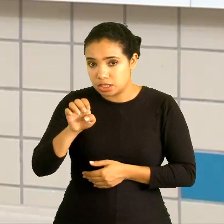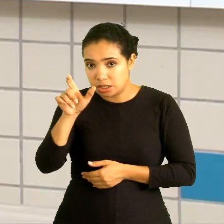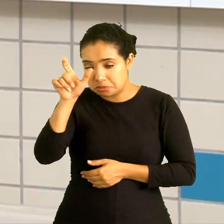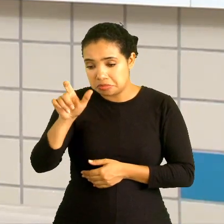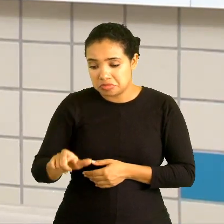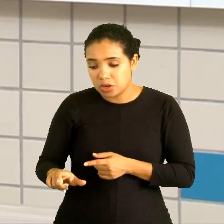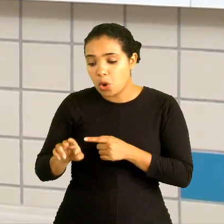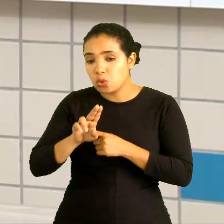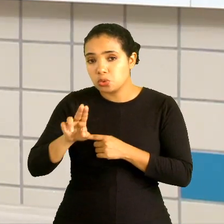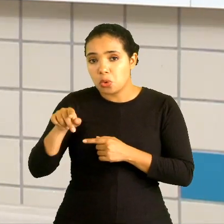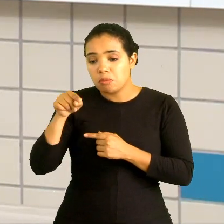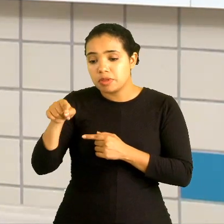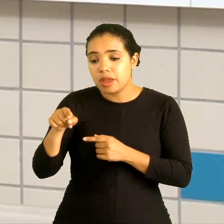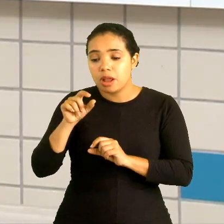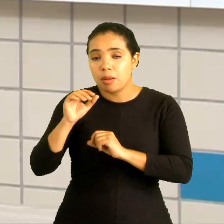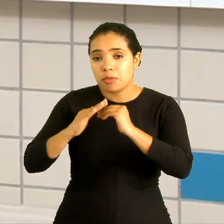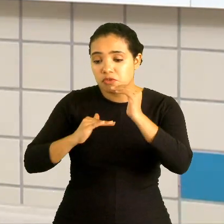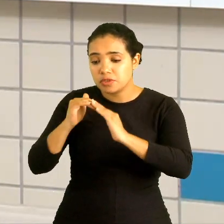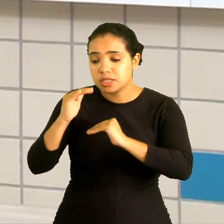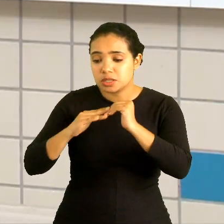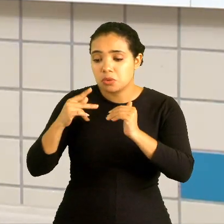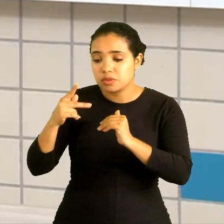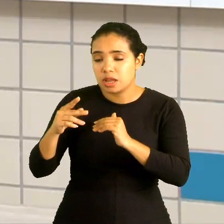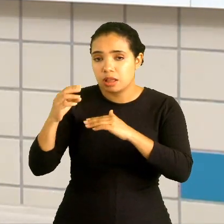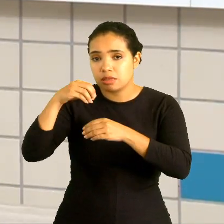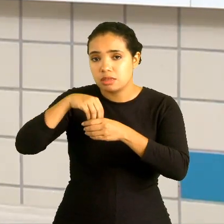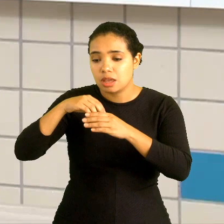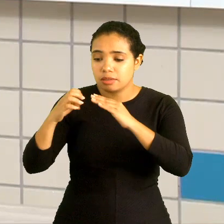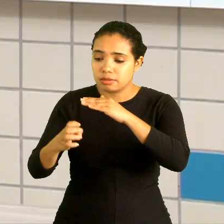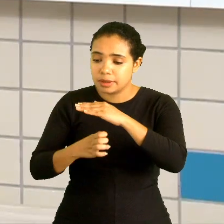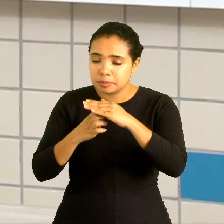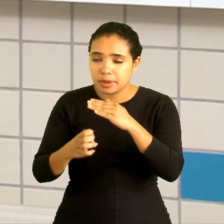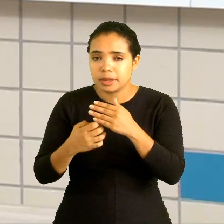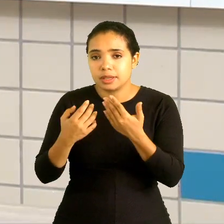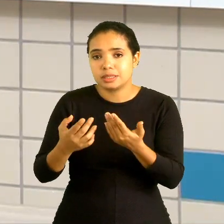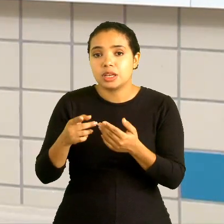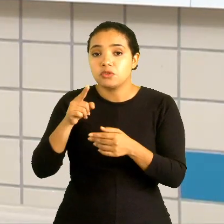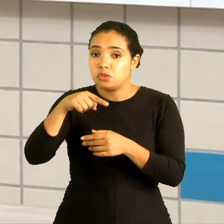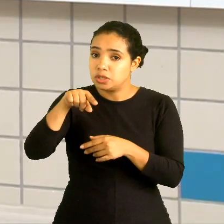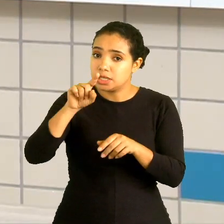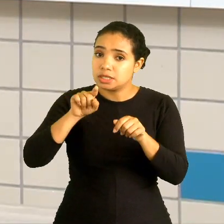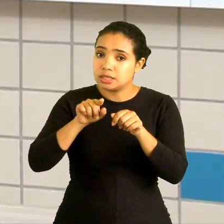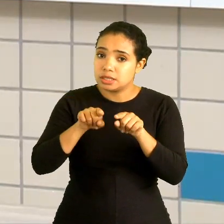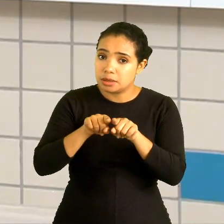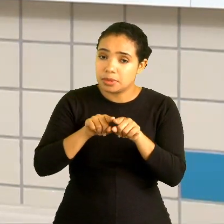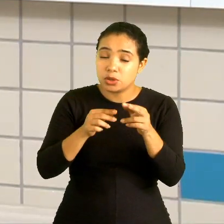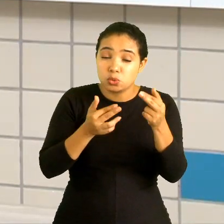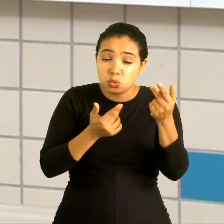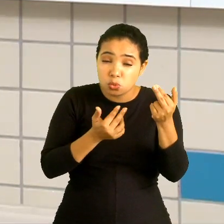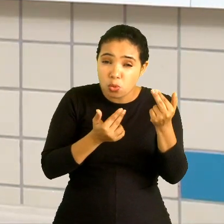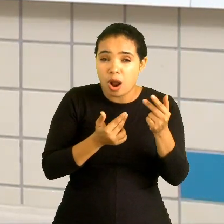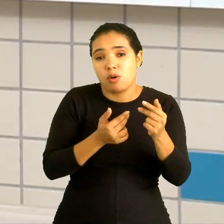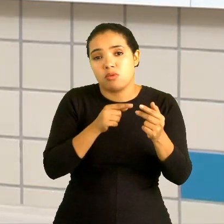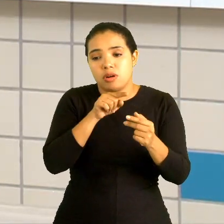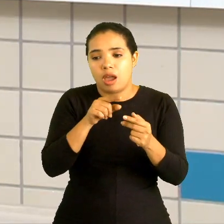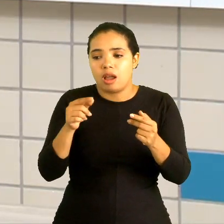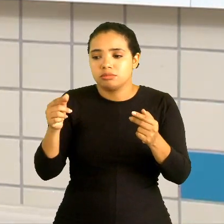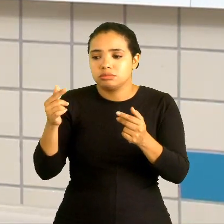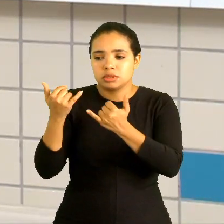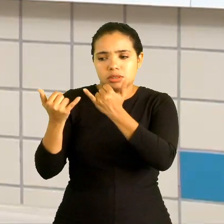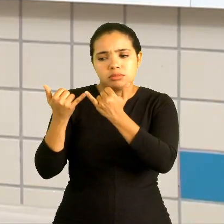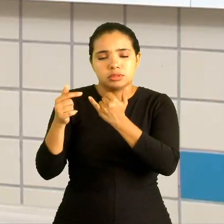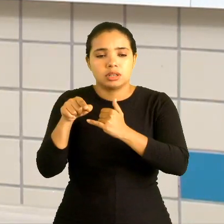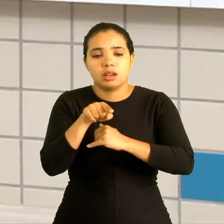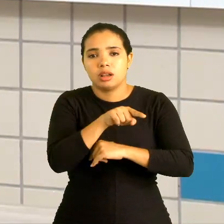dela, o que ela exerce na empresa. Aí vocês façam da mesma forma sobre o profissional que vocês